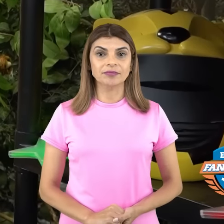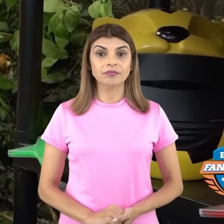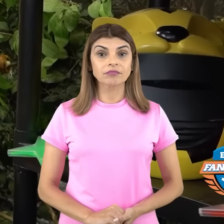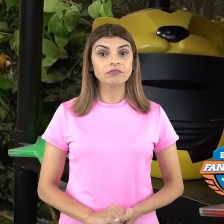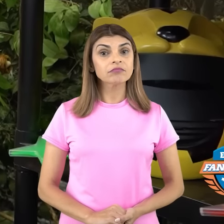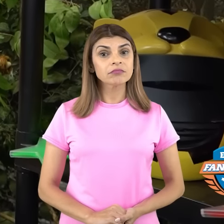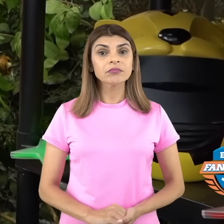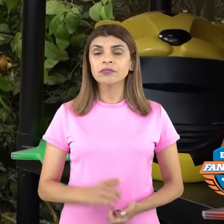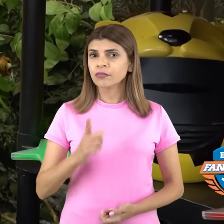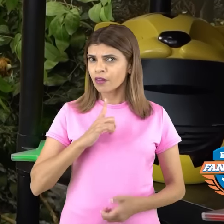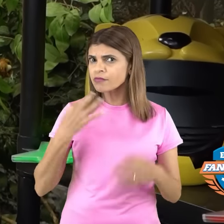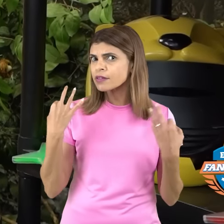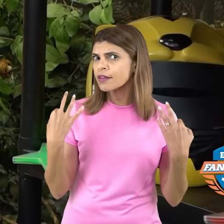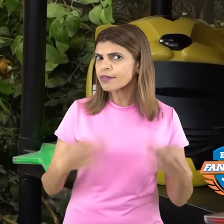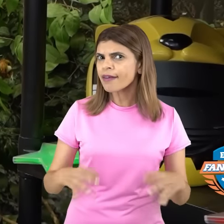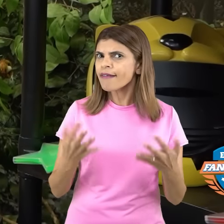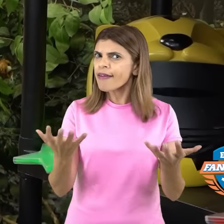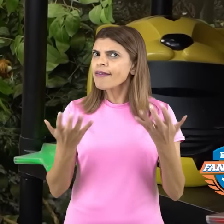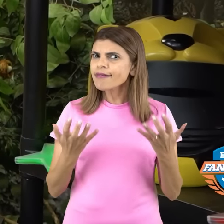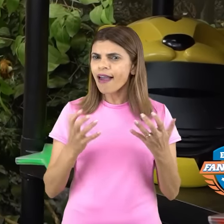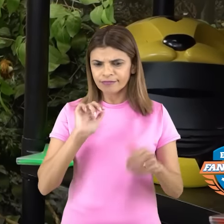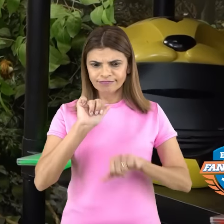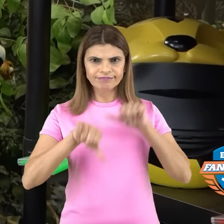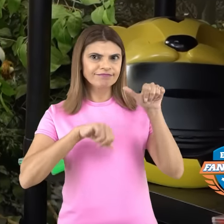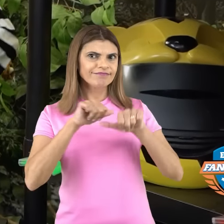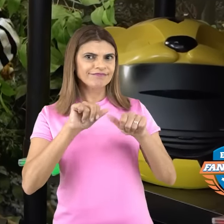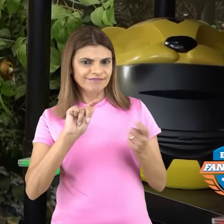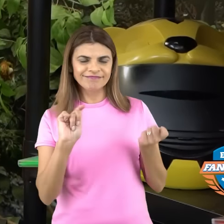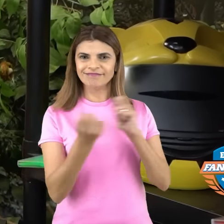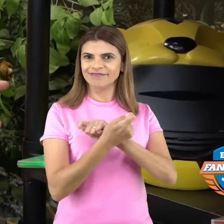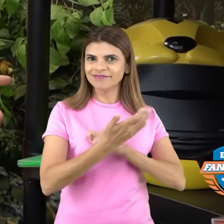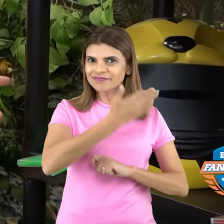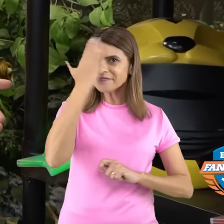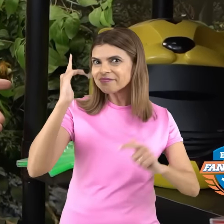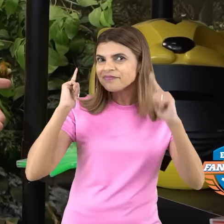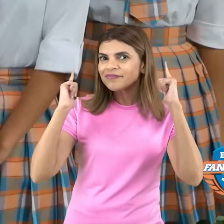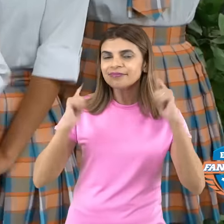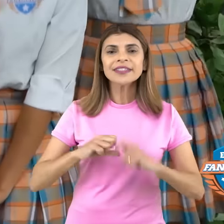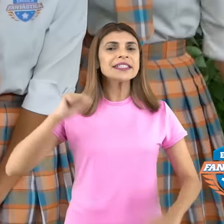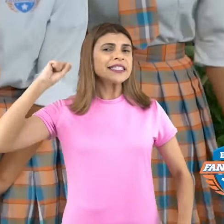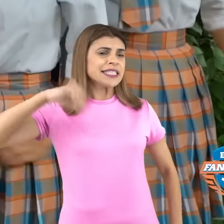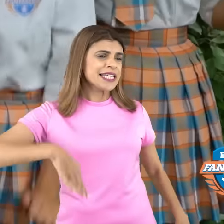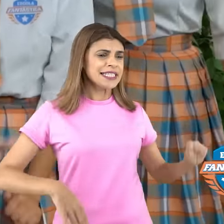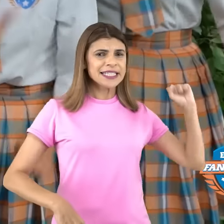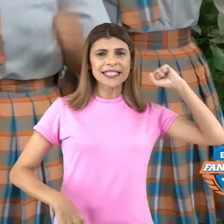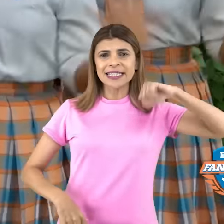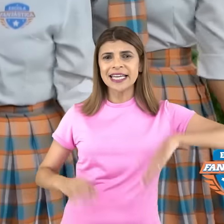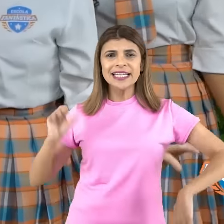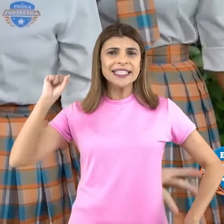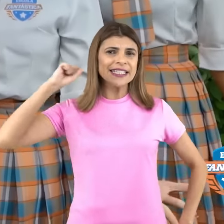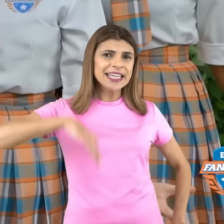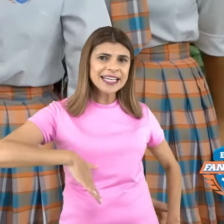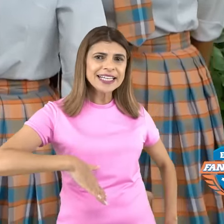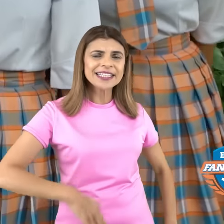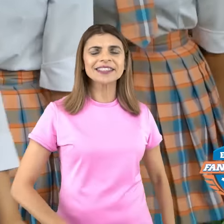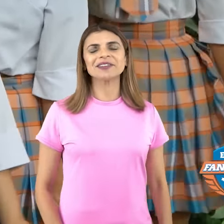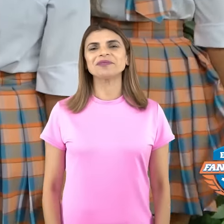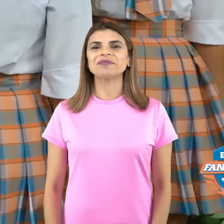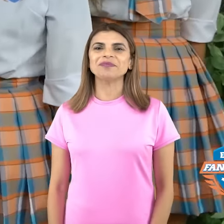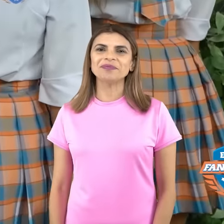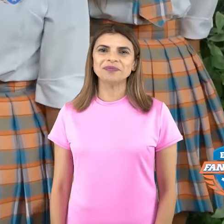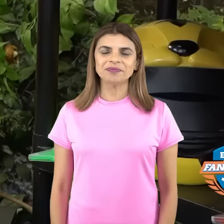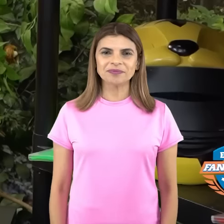Vocês têm certeza que querem se tornar aventureiras? Sim, sim,